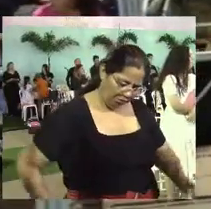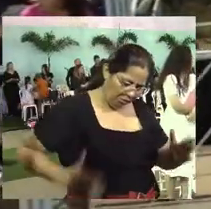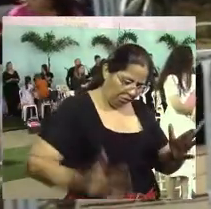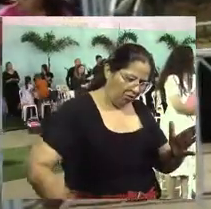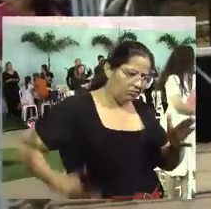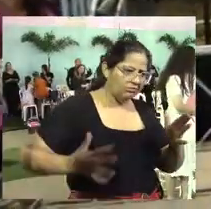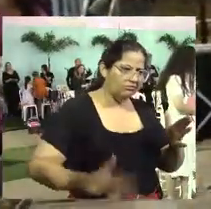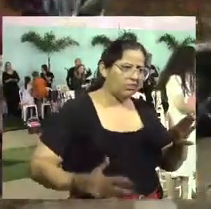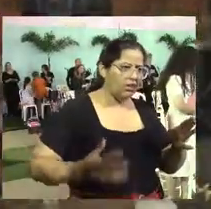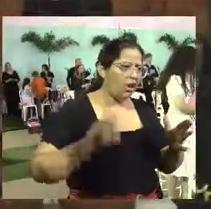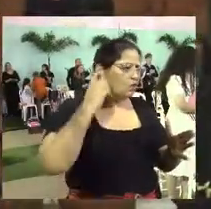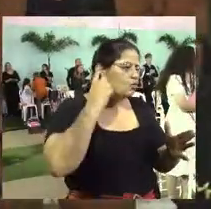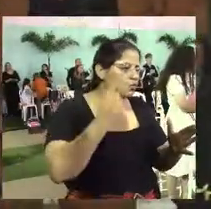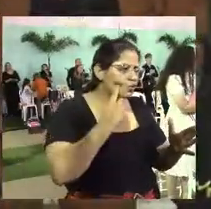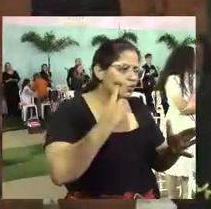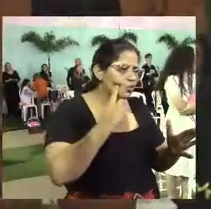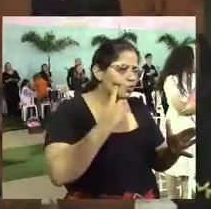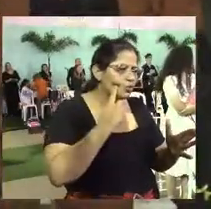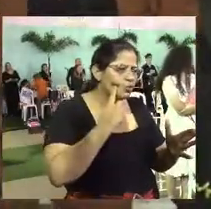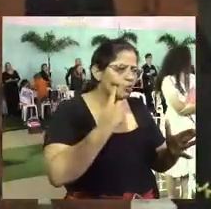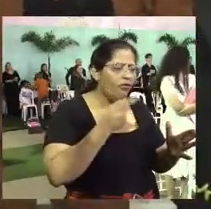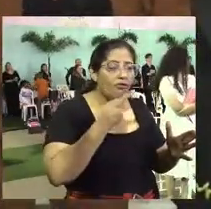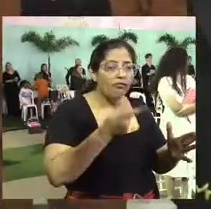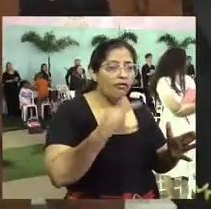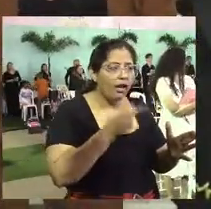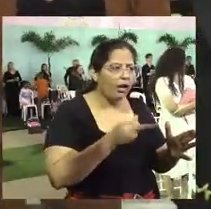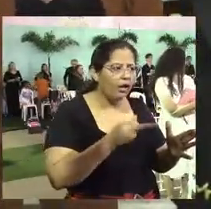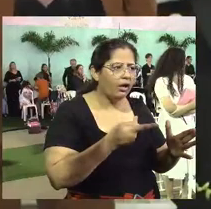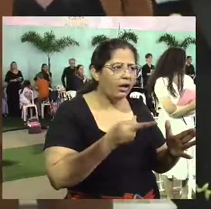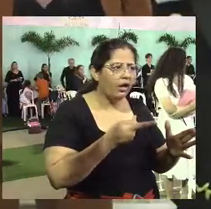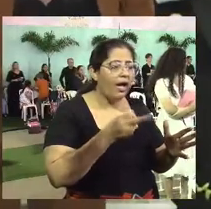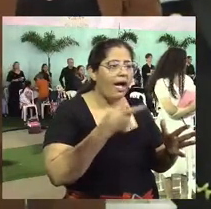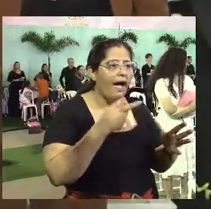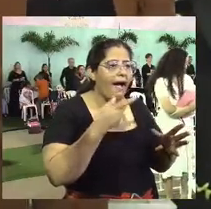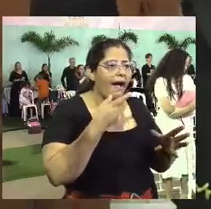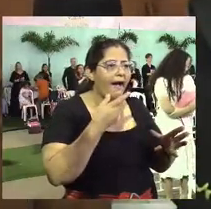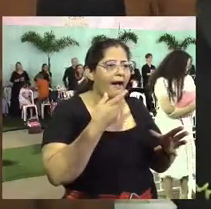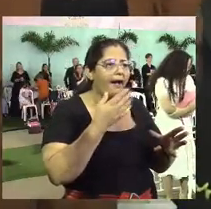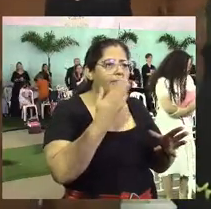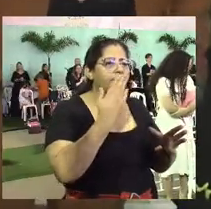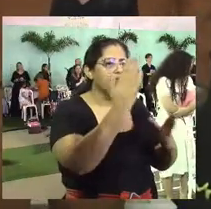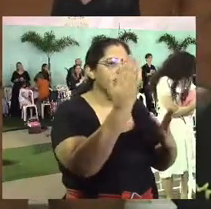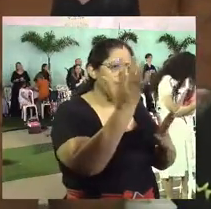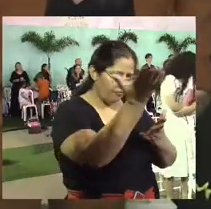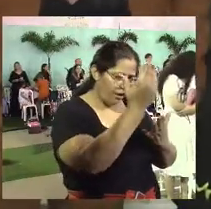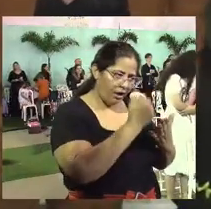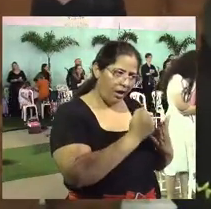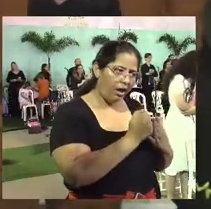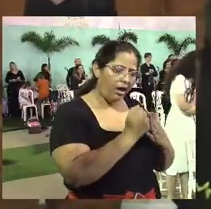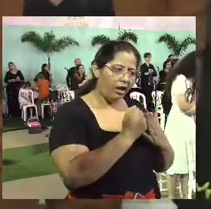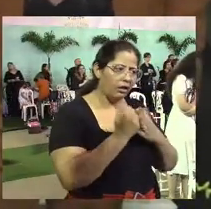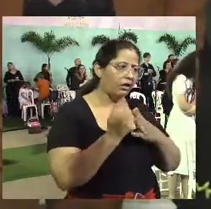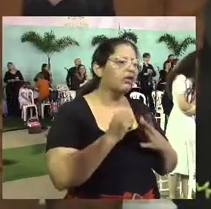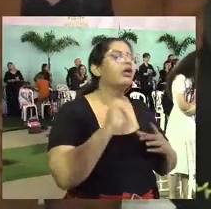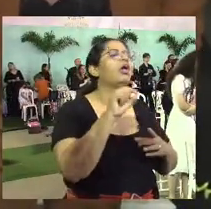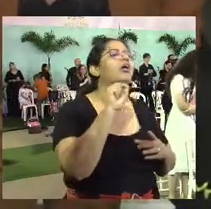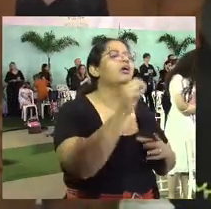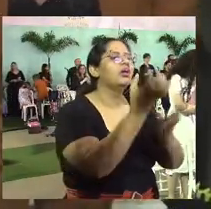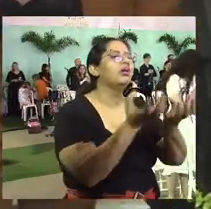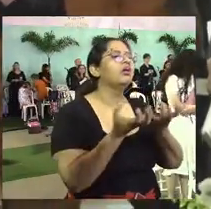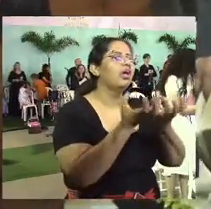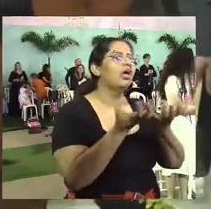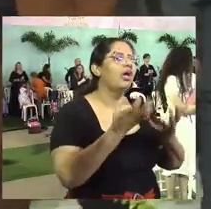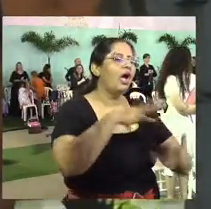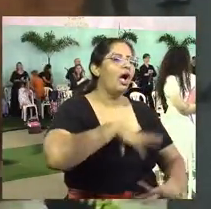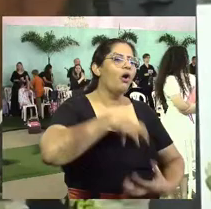enxergarem mudo falarem e o pregador fez o apelo a quase 200 anos atrás em 1850 ele disse quem que é unção